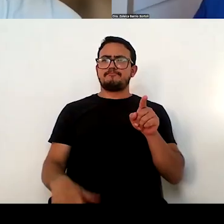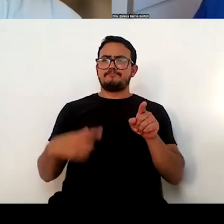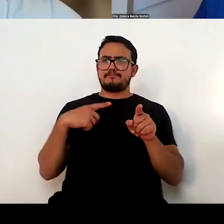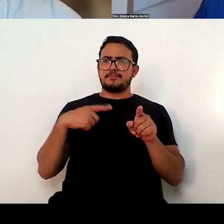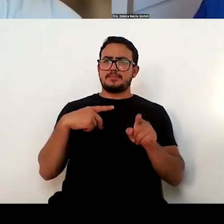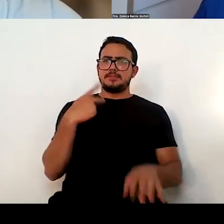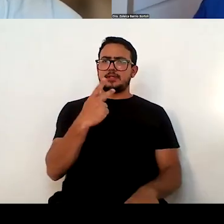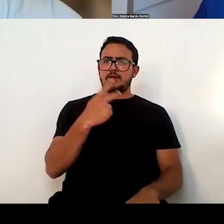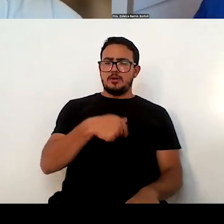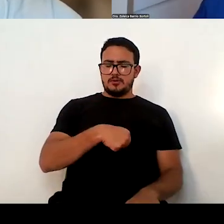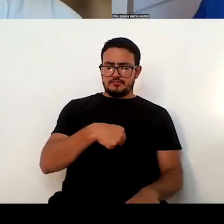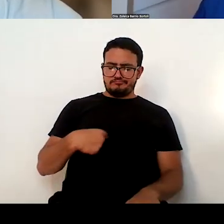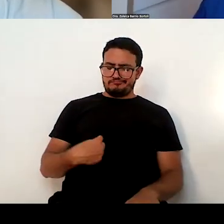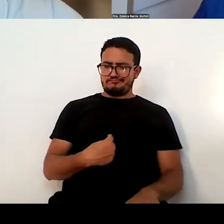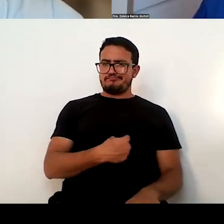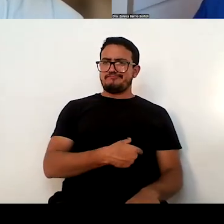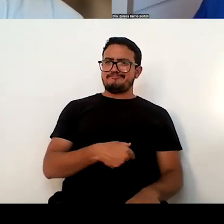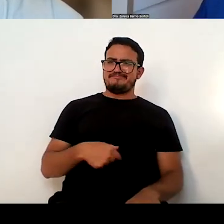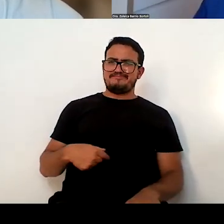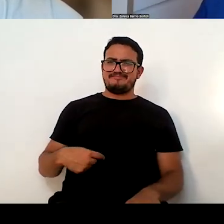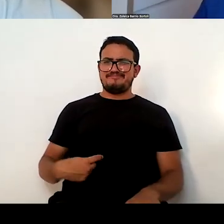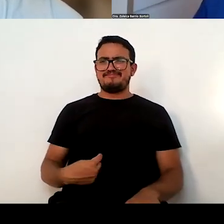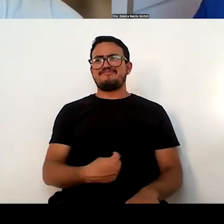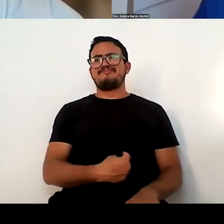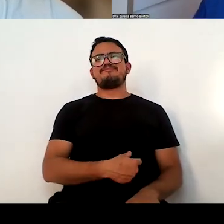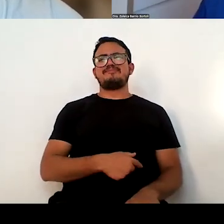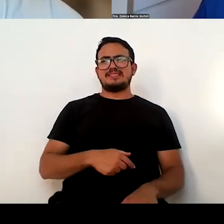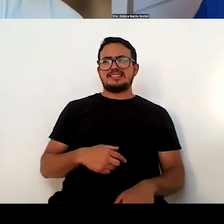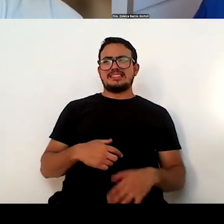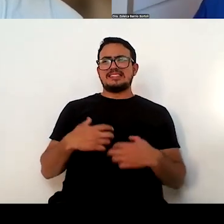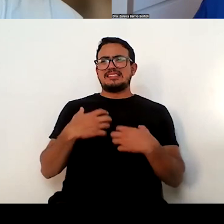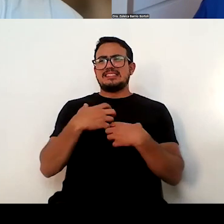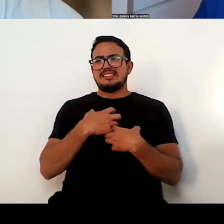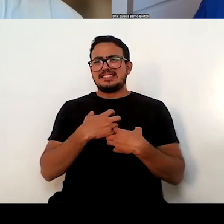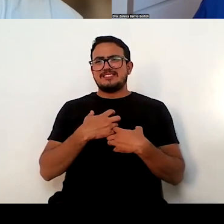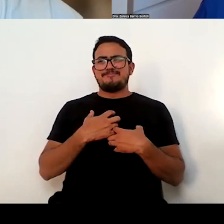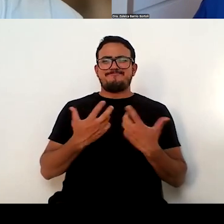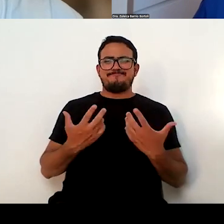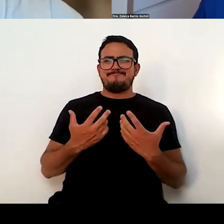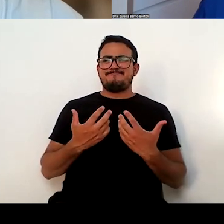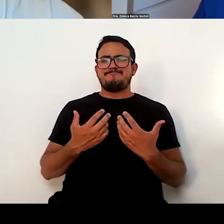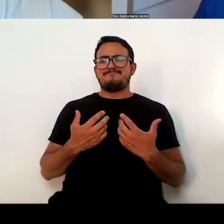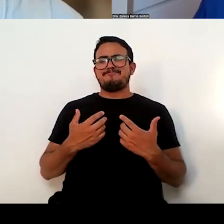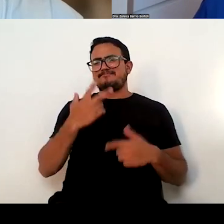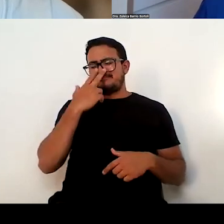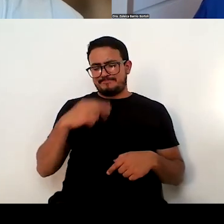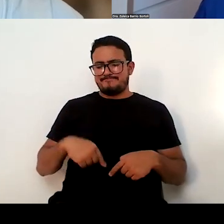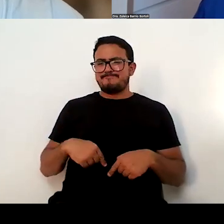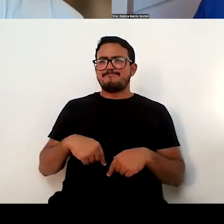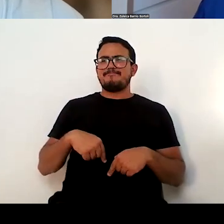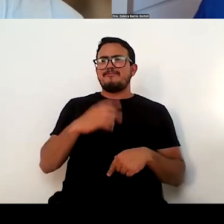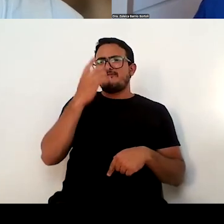então ele acaba sentindo muito mais, às vezes até mesmo o próprio processo digestivo normal para ele, se ele é encarado como uma coisa dolorosa.